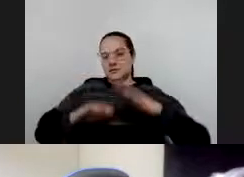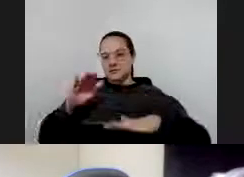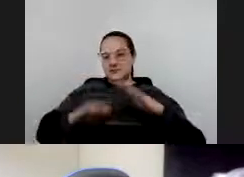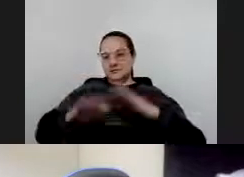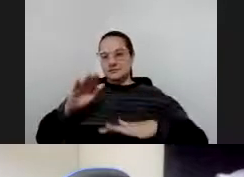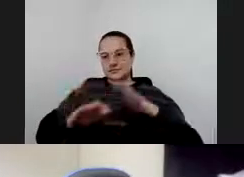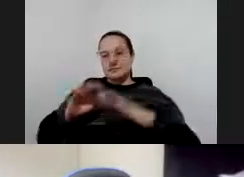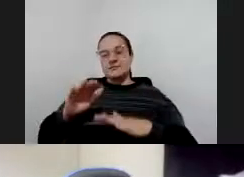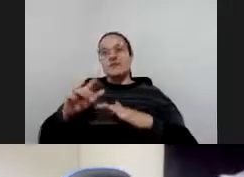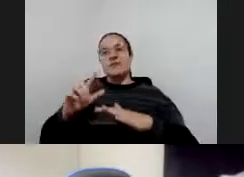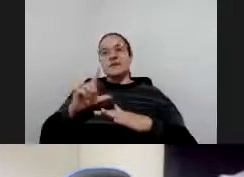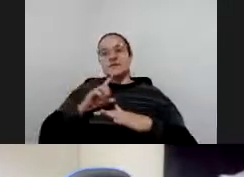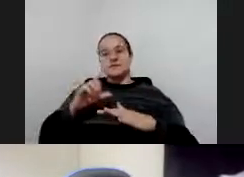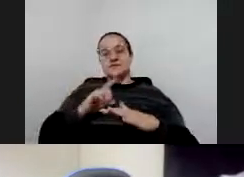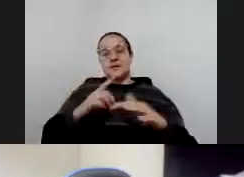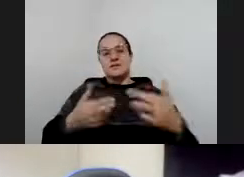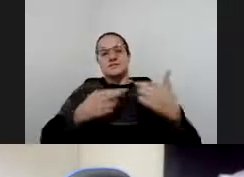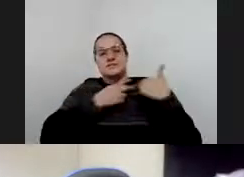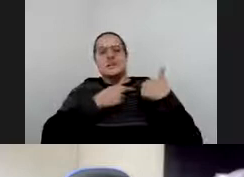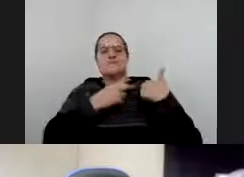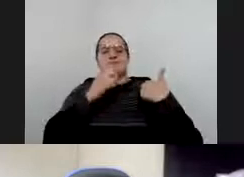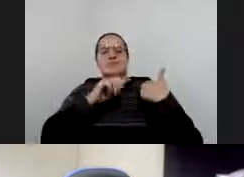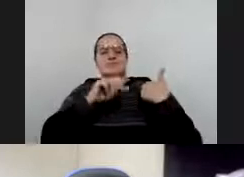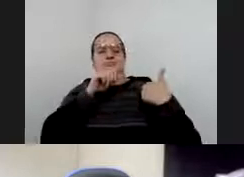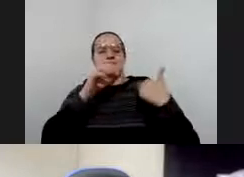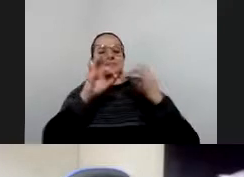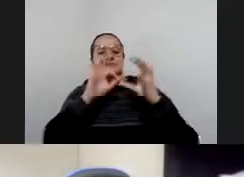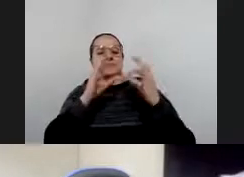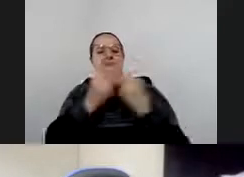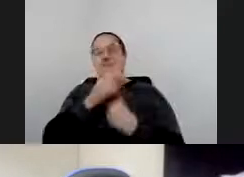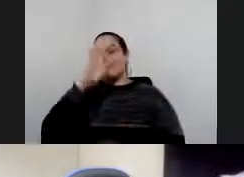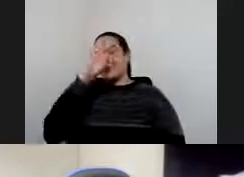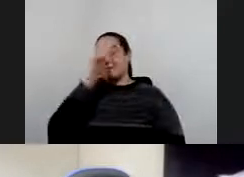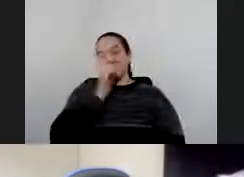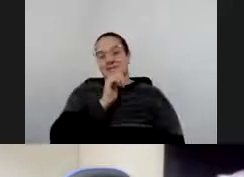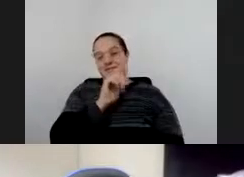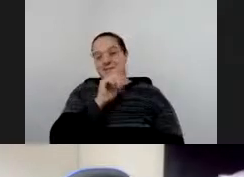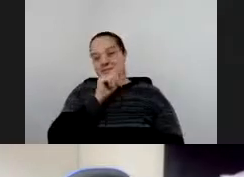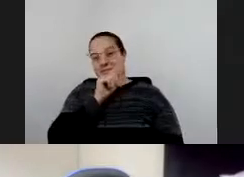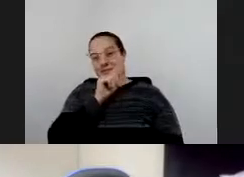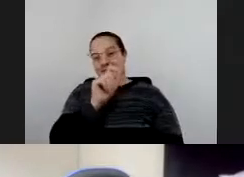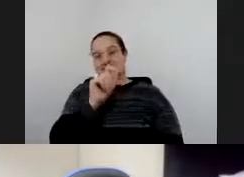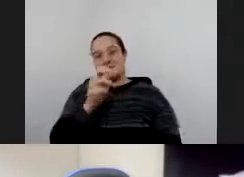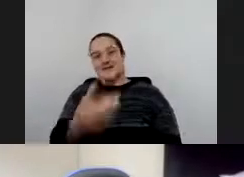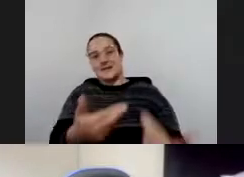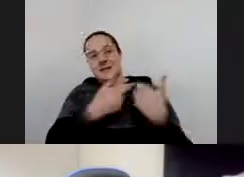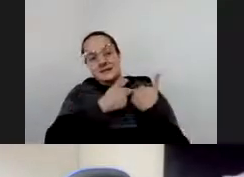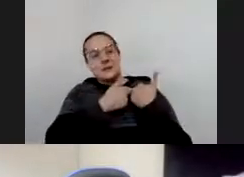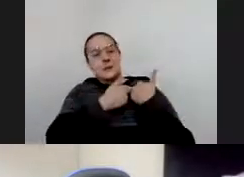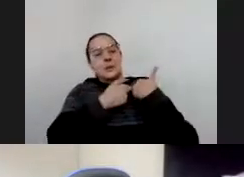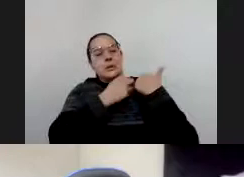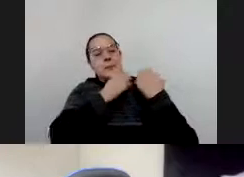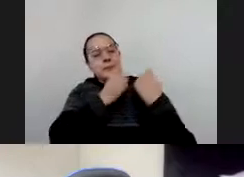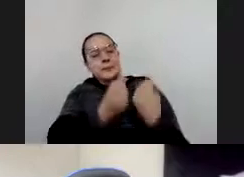colocada sobre as costas da mãe, das famílias, principalmente as mães, que é quem realmente carrega o fardo, né?